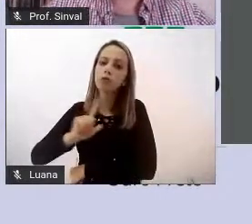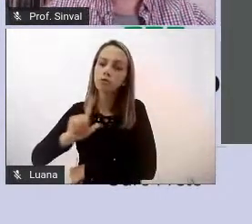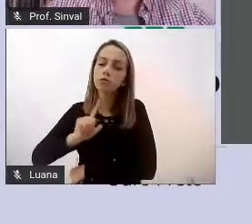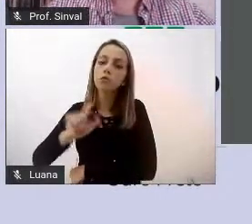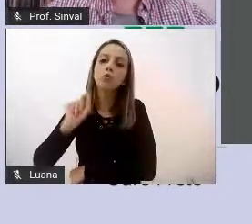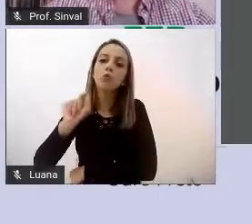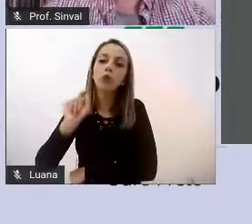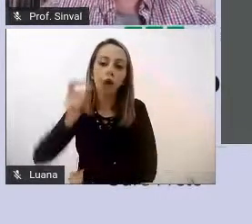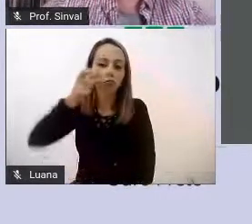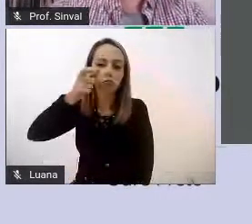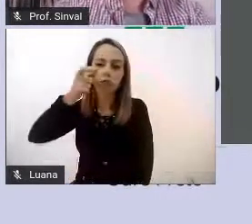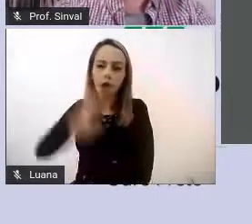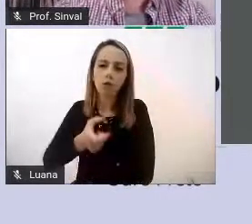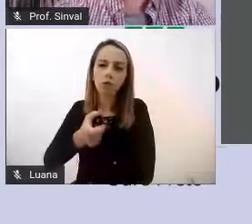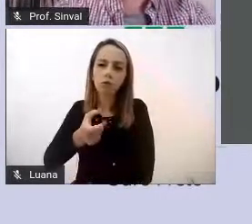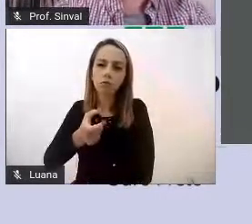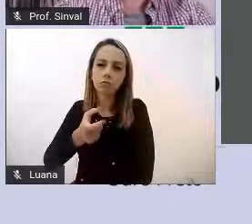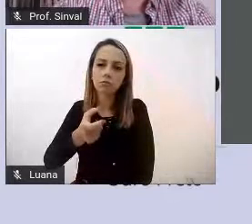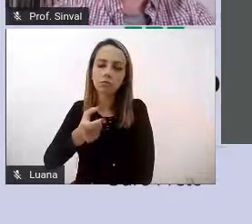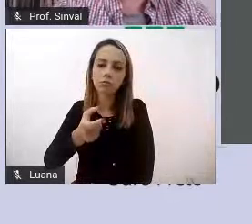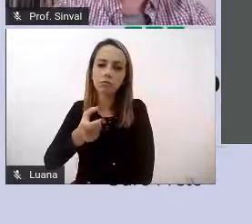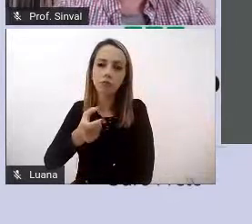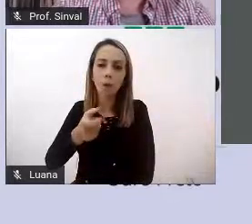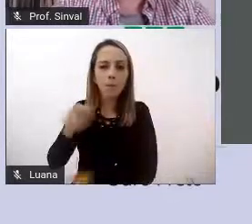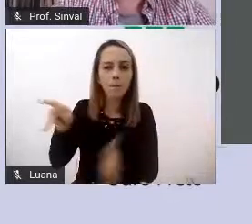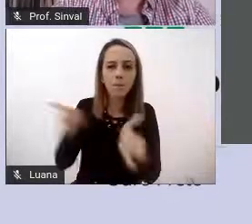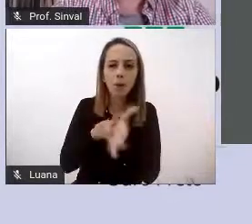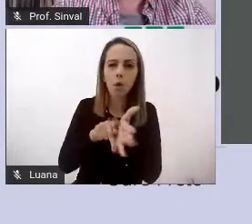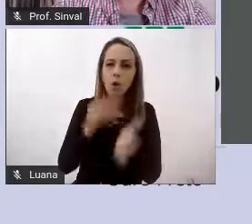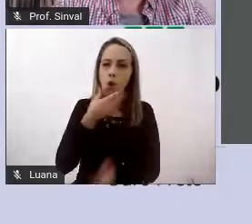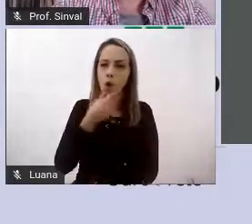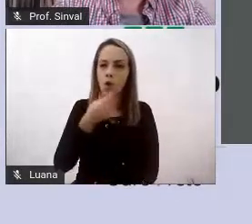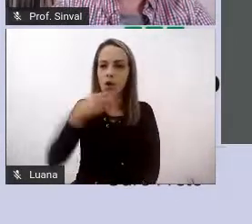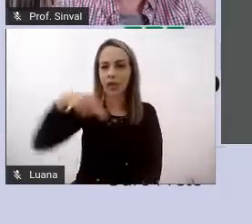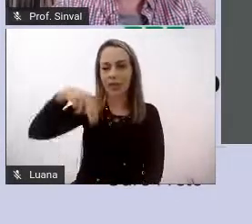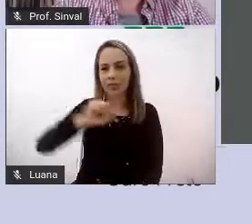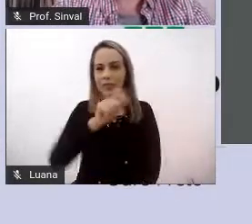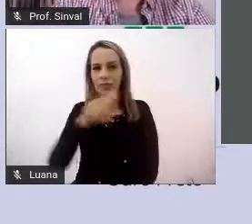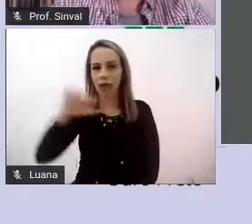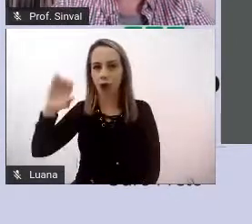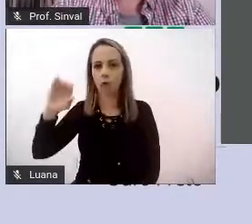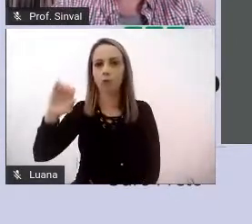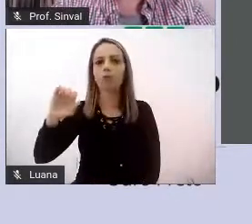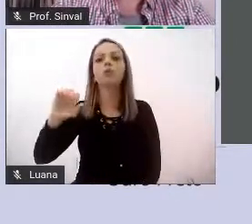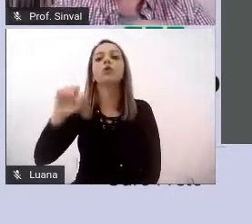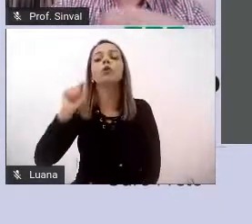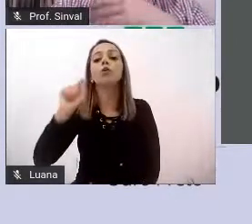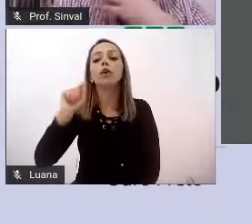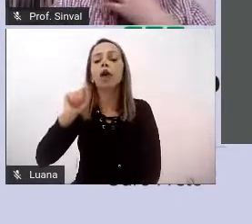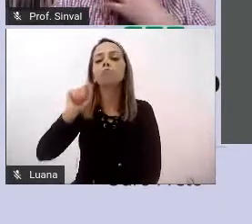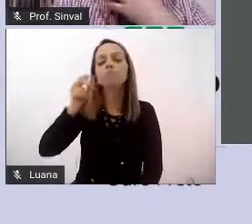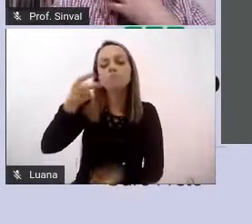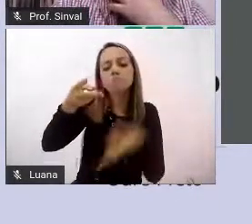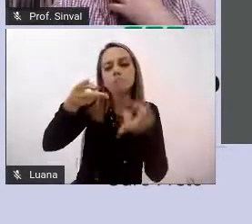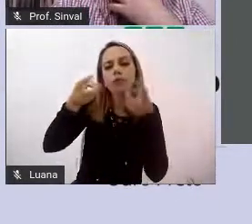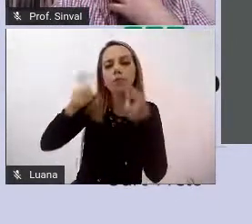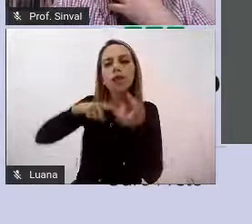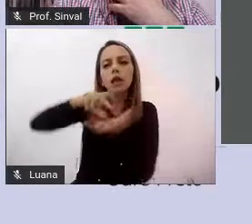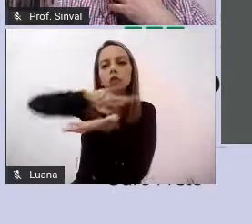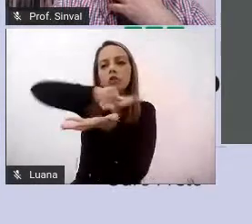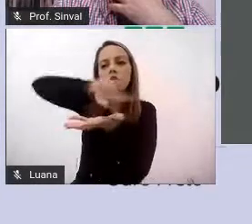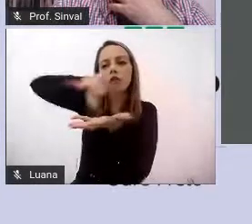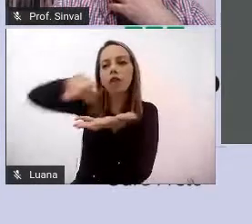interesse, fomentado pelo próprio Nassau, para se pensar sobre as diferenças existentes entre essas nações que